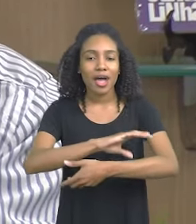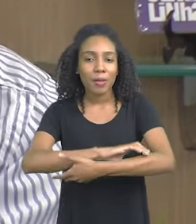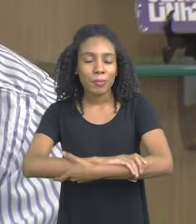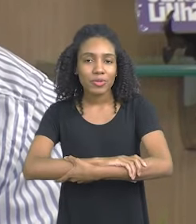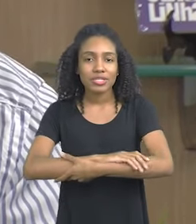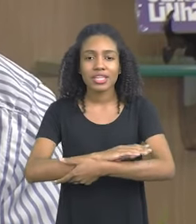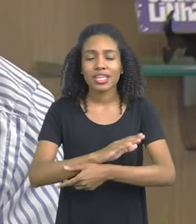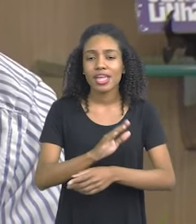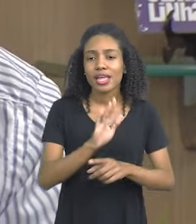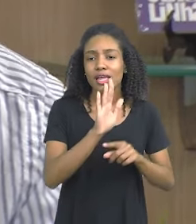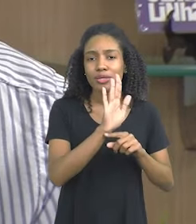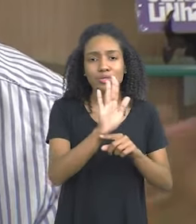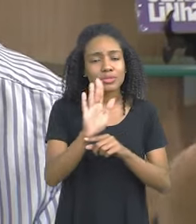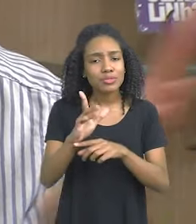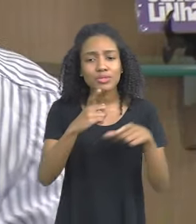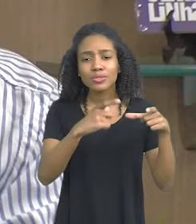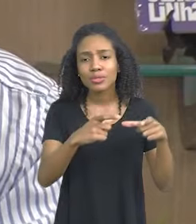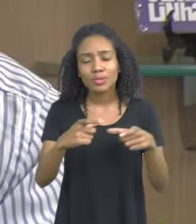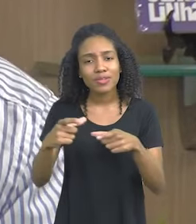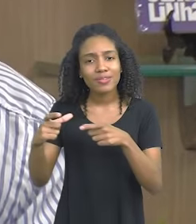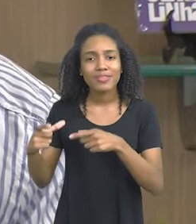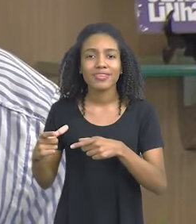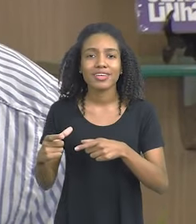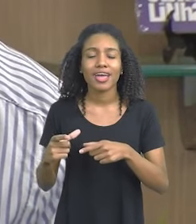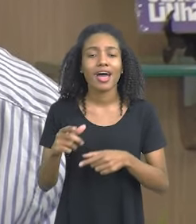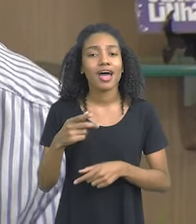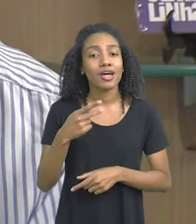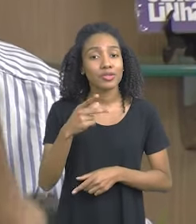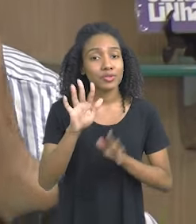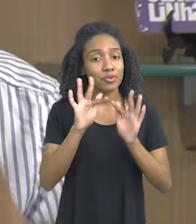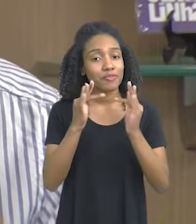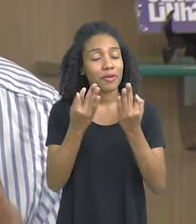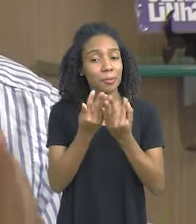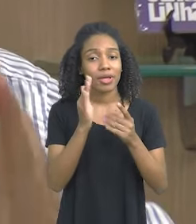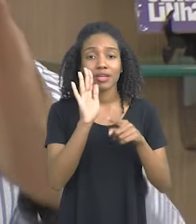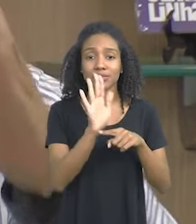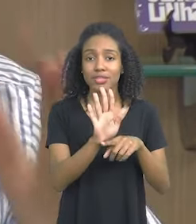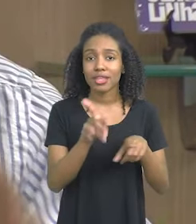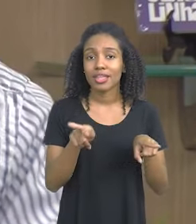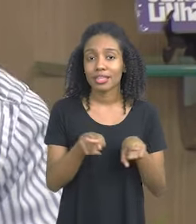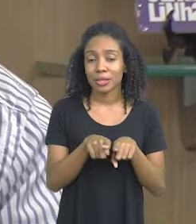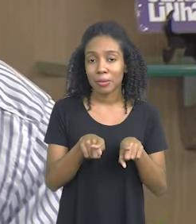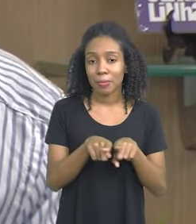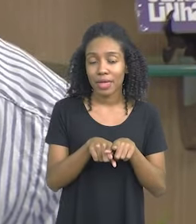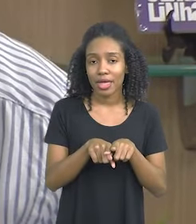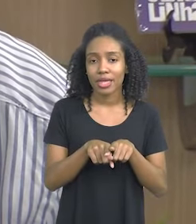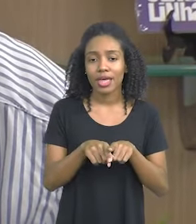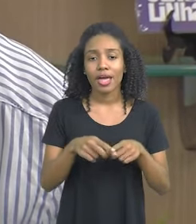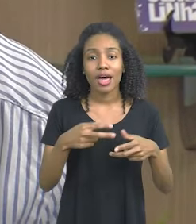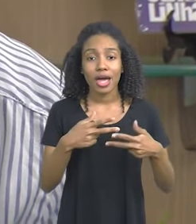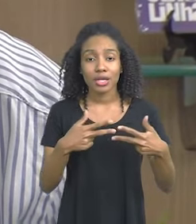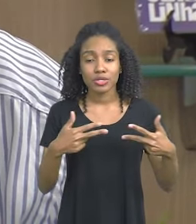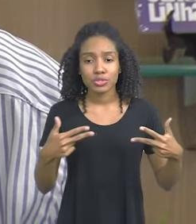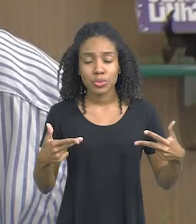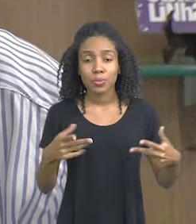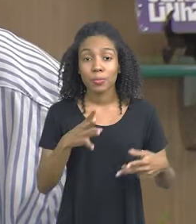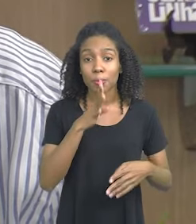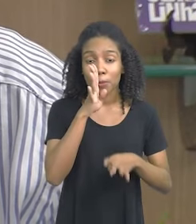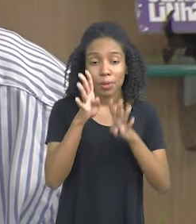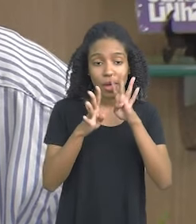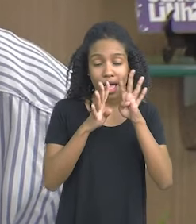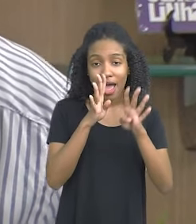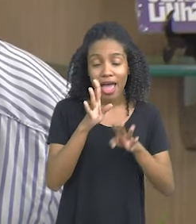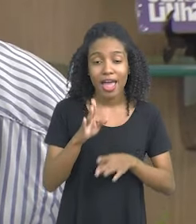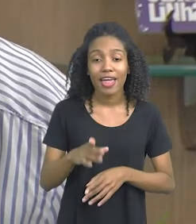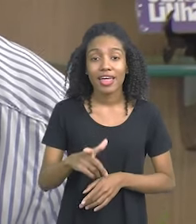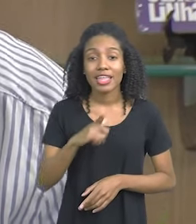em missões, né? E na sua família também. Tudo que você tem, além do necessário, é porque Deus quer que